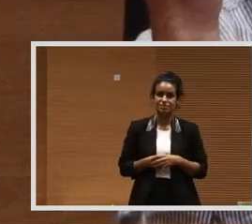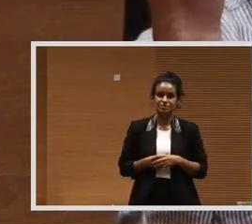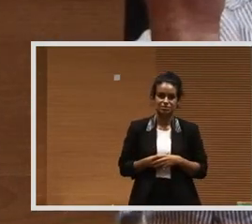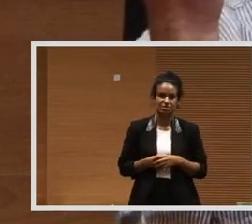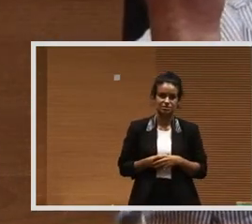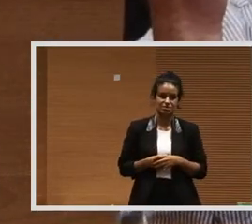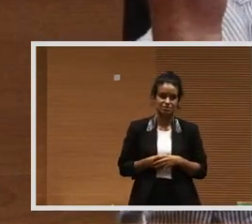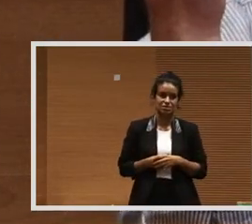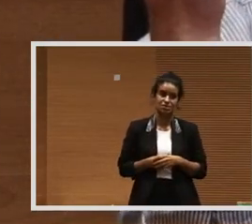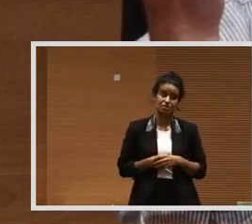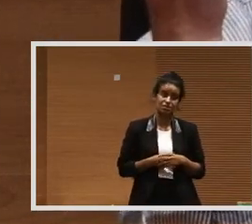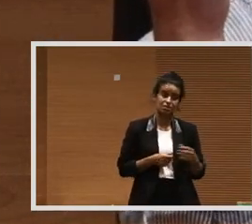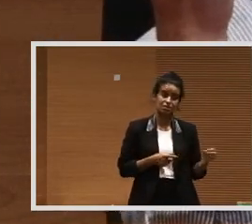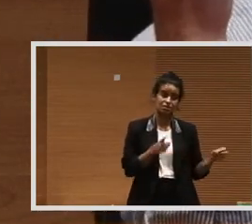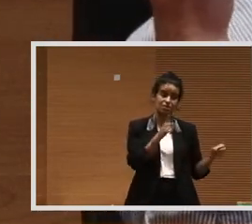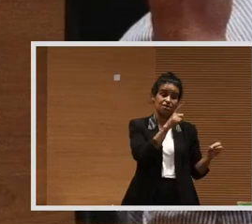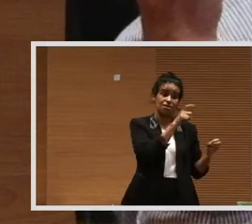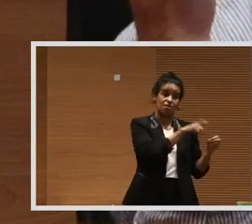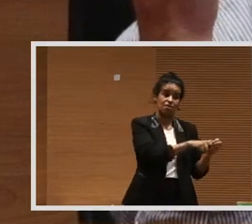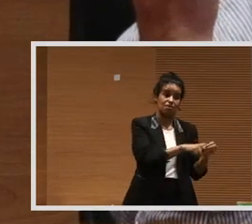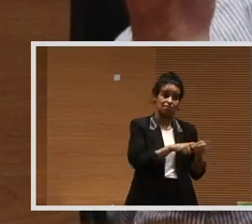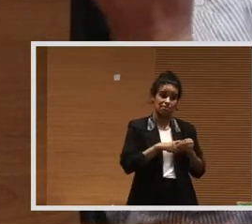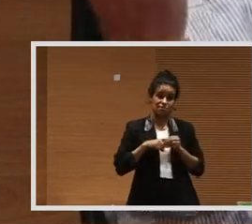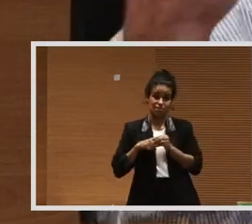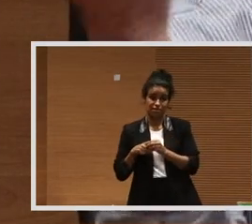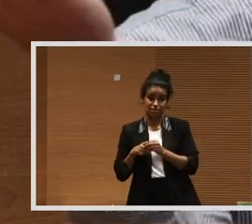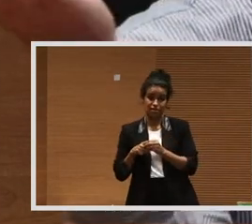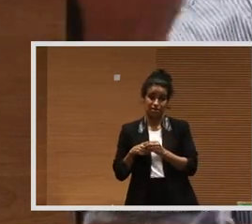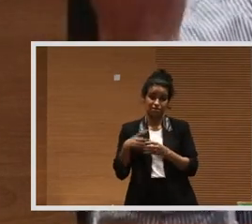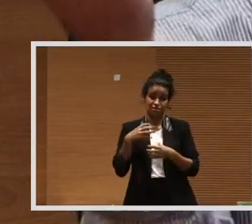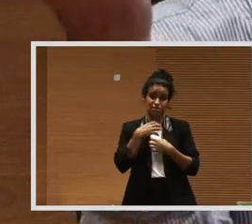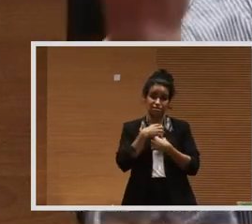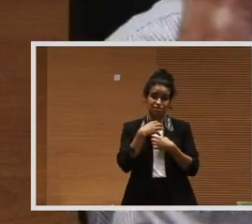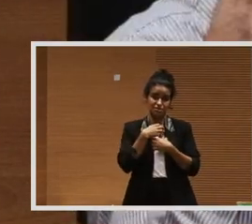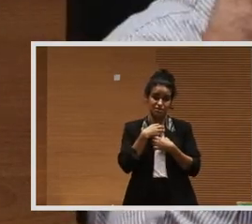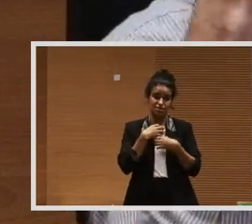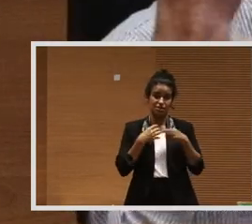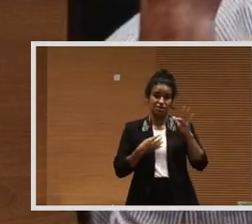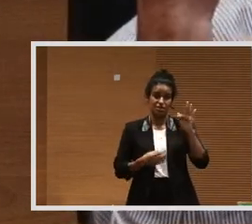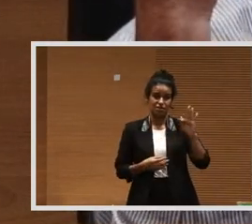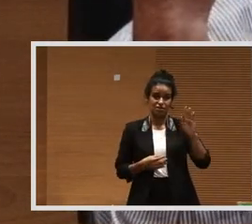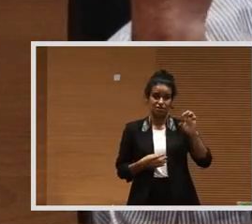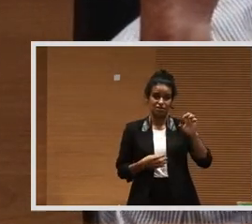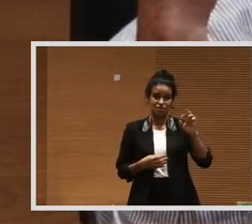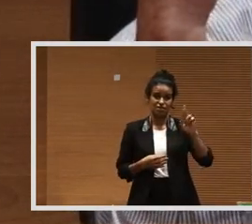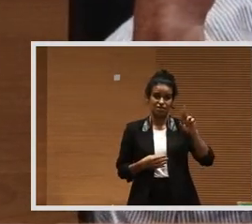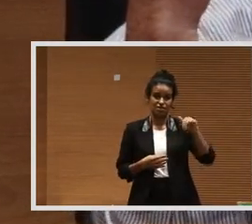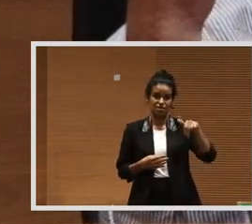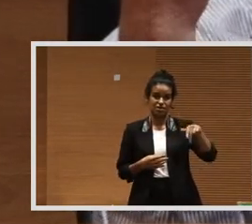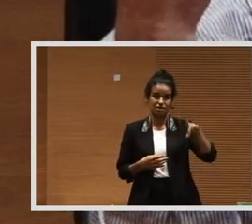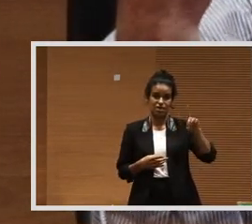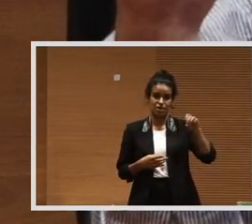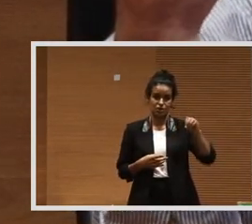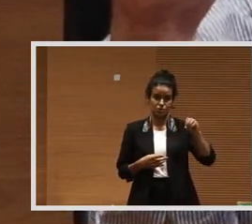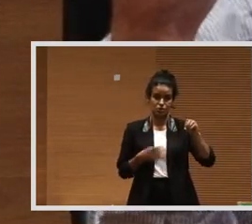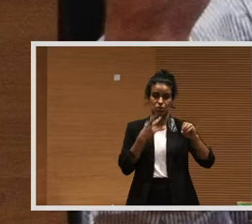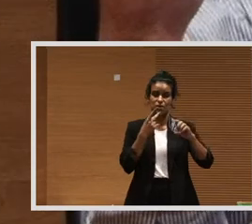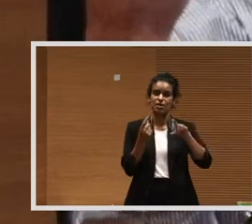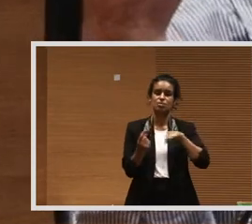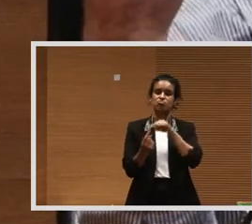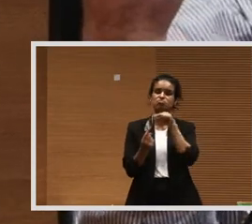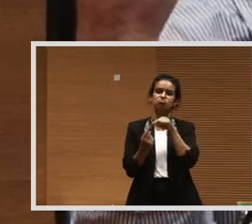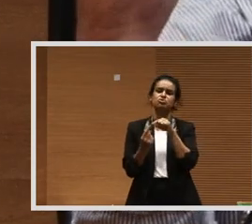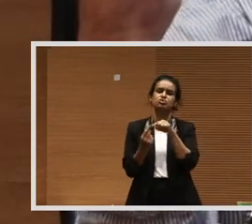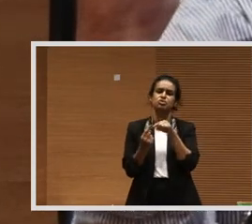Vou puxar o gancho aqui na coisa do sintoma. Tem um autor que eu tenho usado bastante, que é daqui do Rio, Fernando Tenório, que eu acho que ele faz uma pontuação muito precisa, que